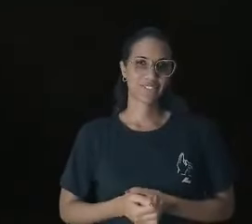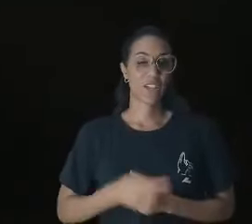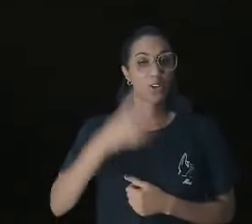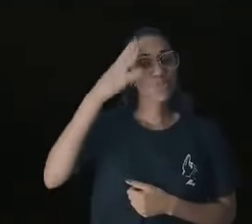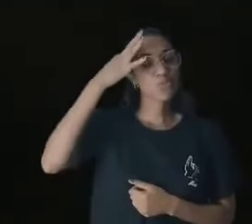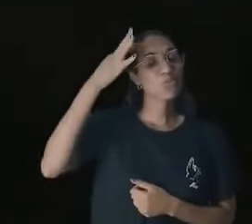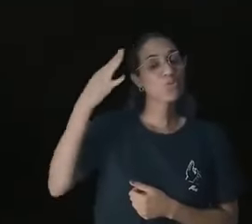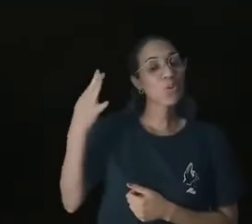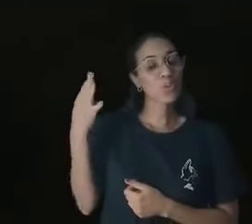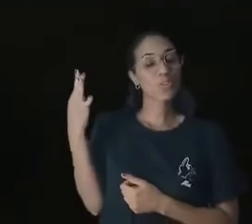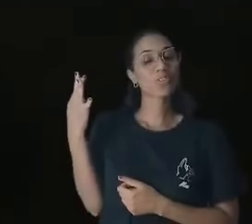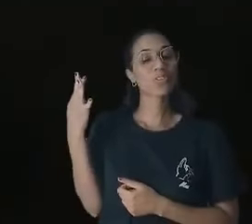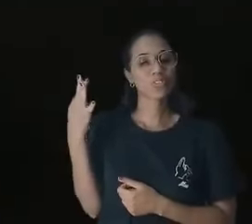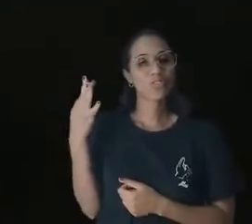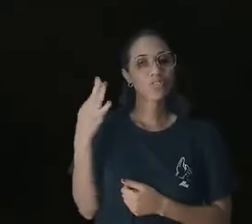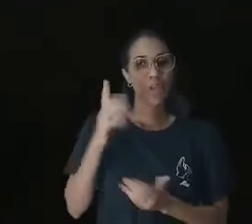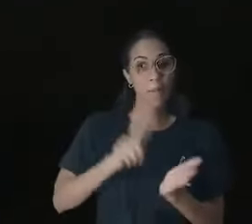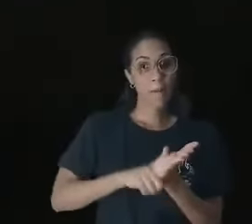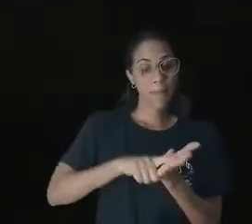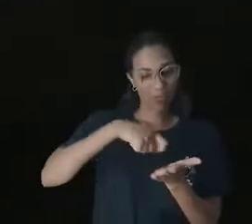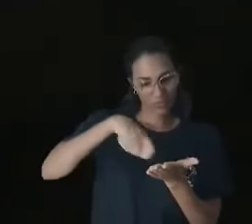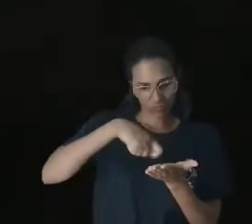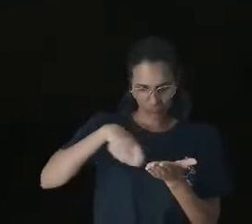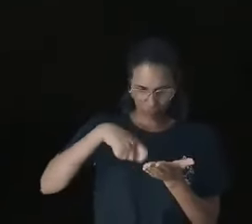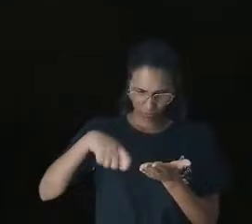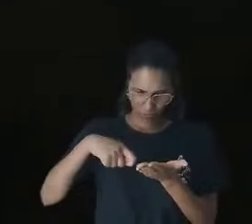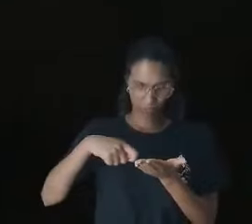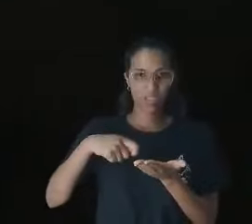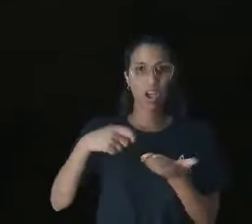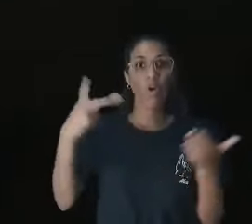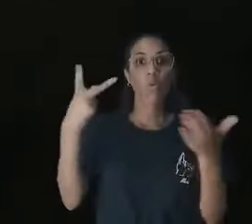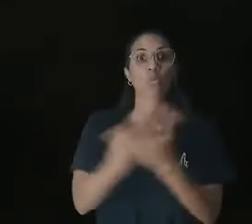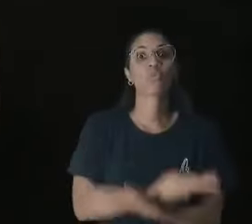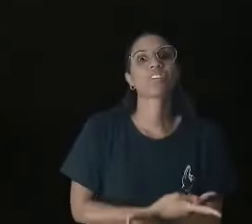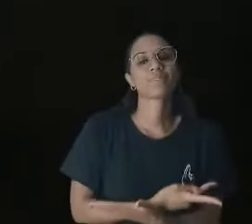sonhos que vão sair do papel e vão